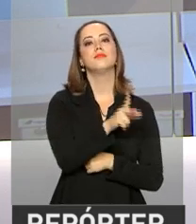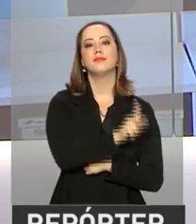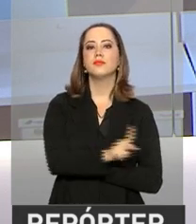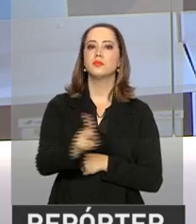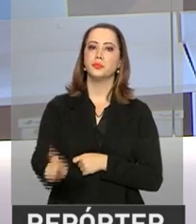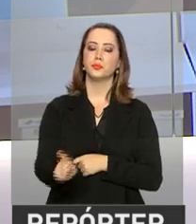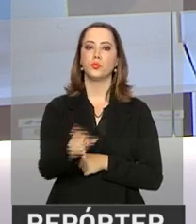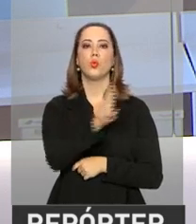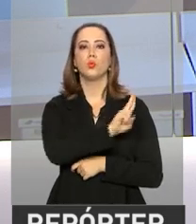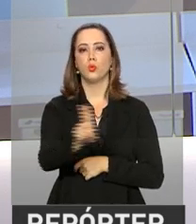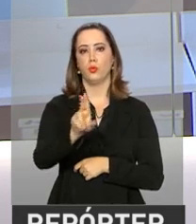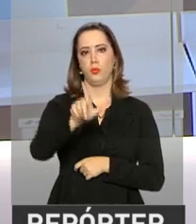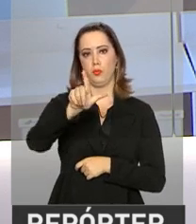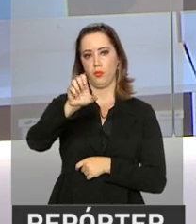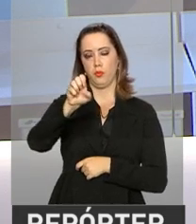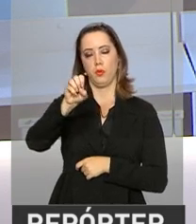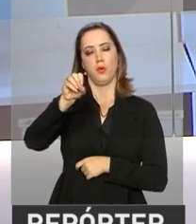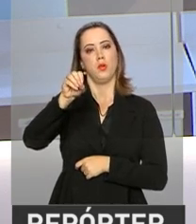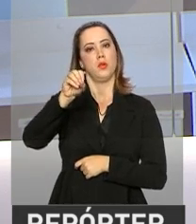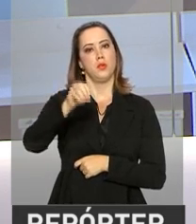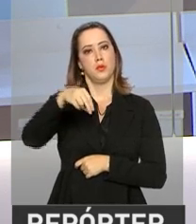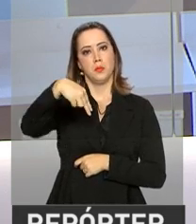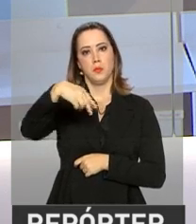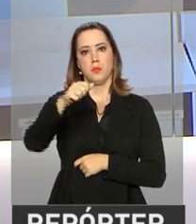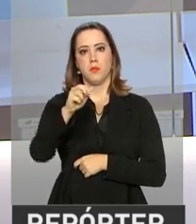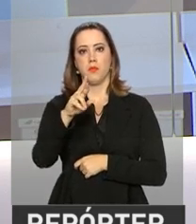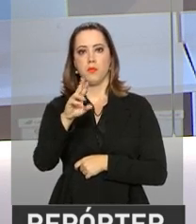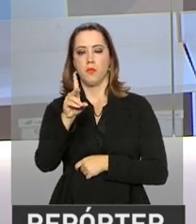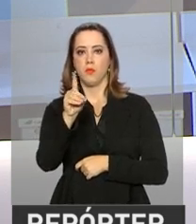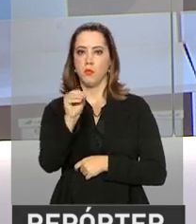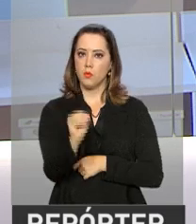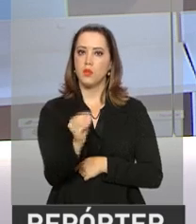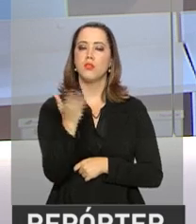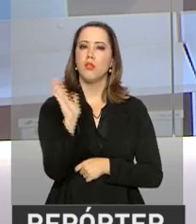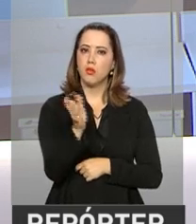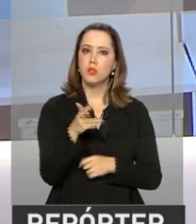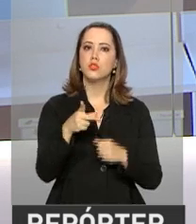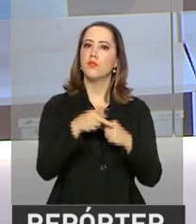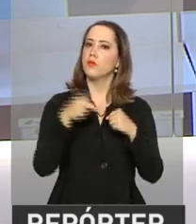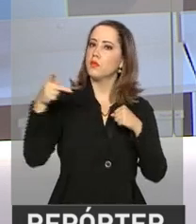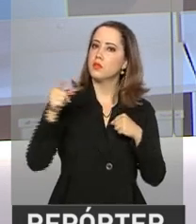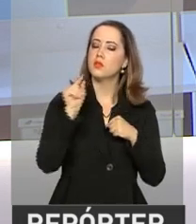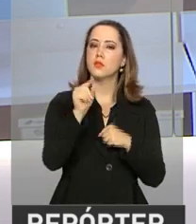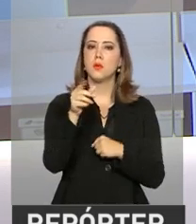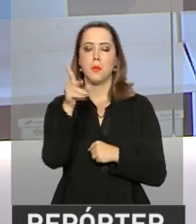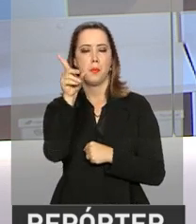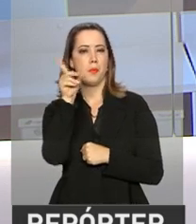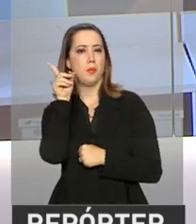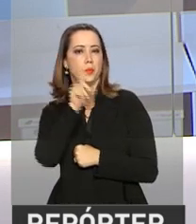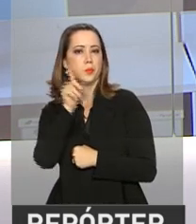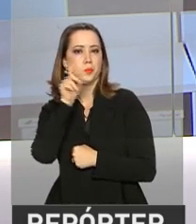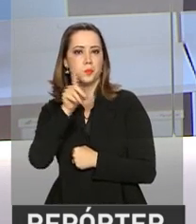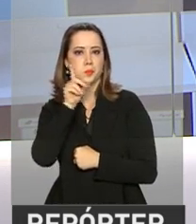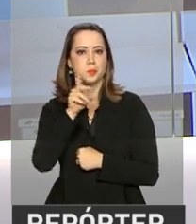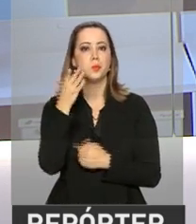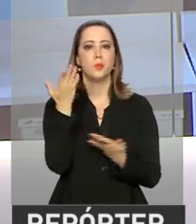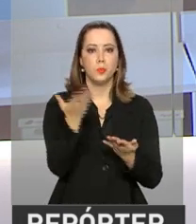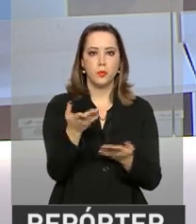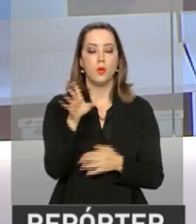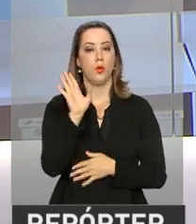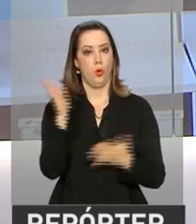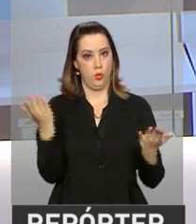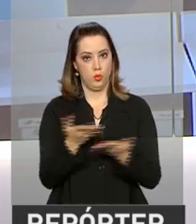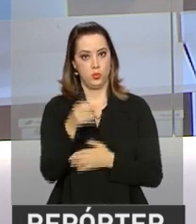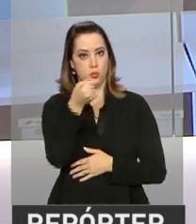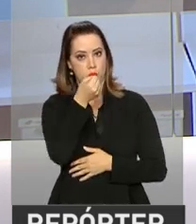presidente é Leonardo de Melo Gadelha pós-graduado em administração de empresas pela Universidade da Califórnia gadelia